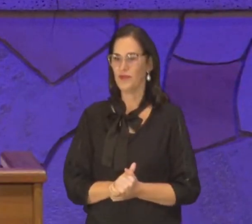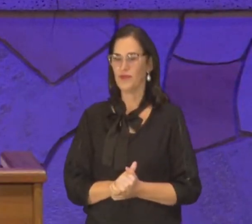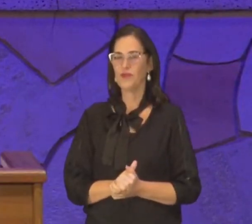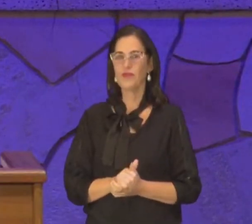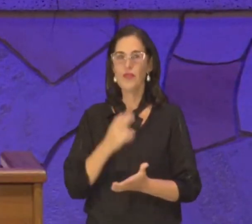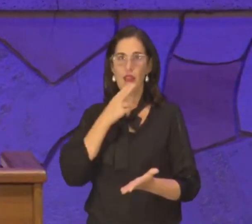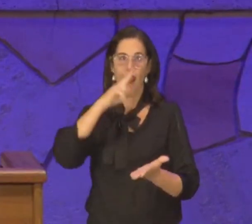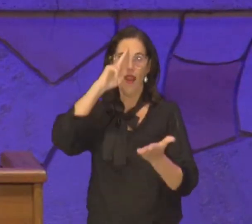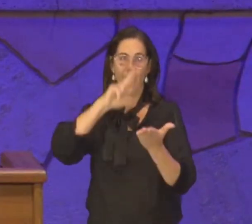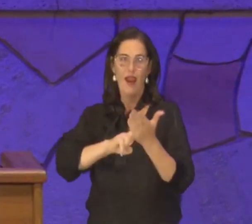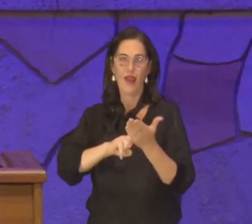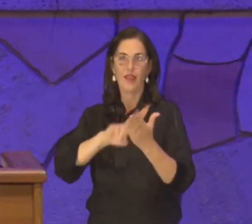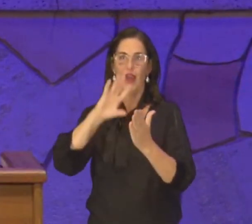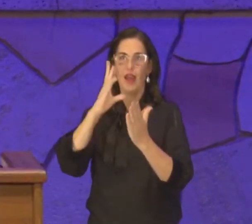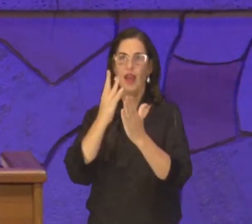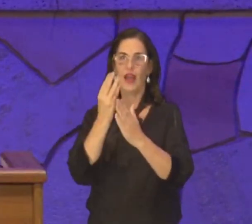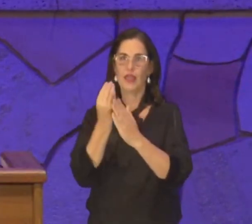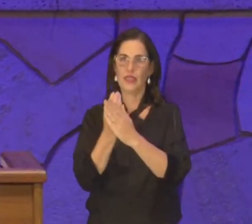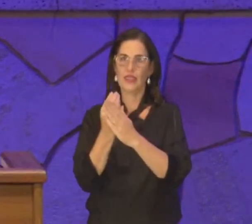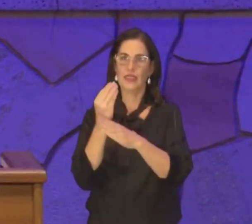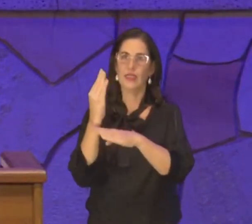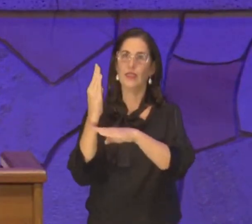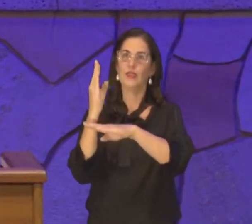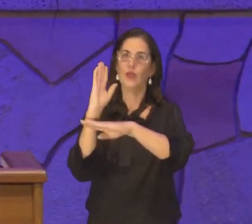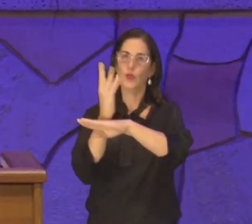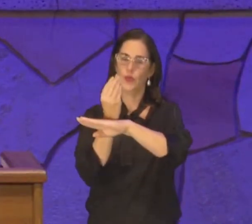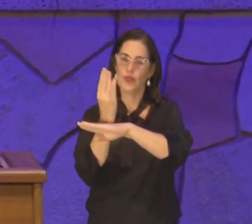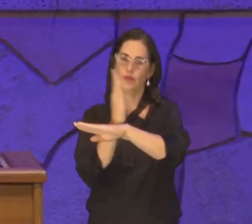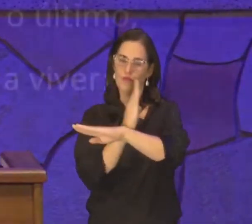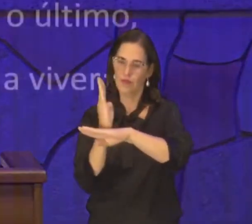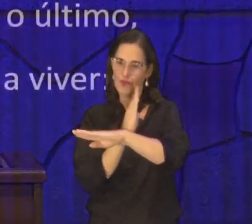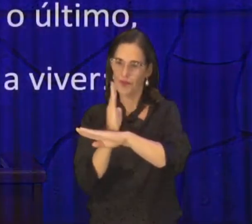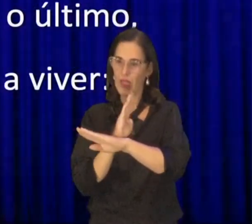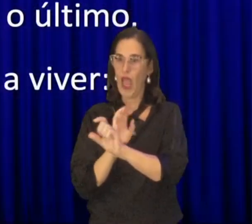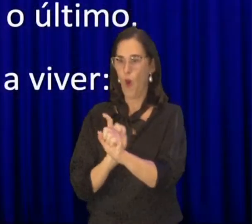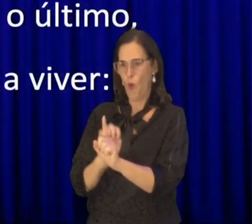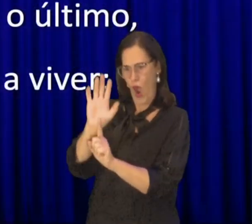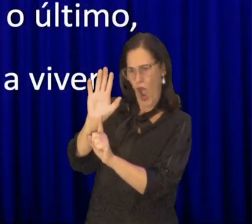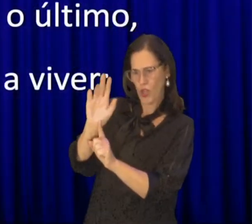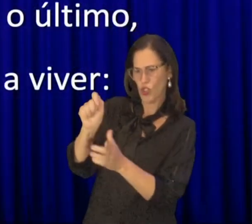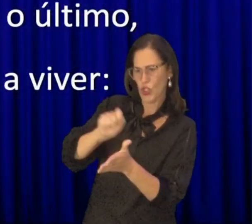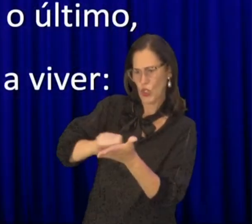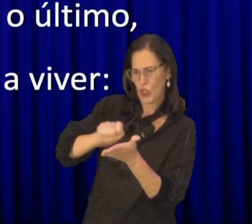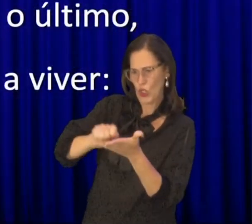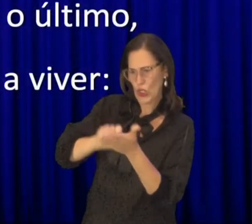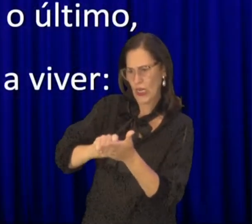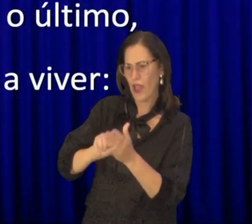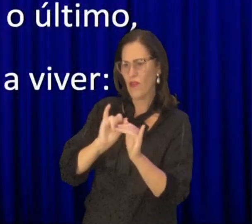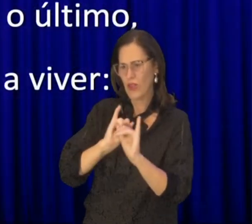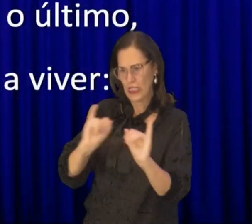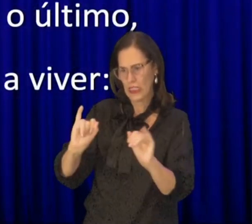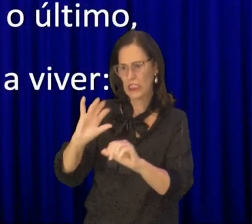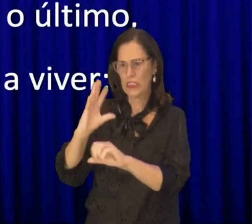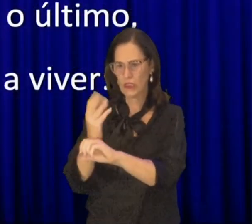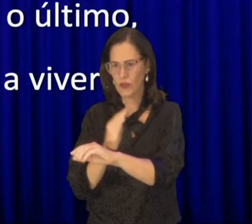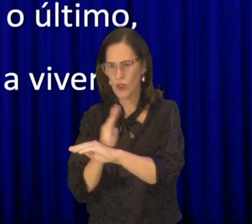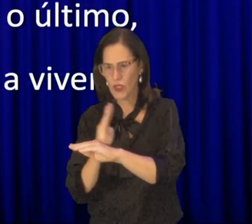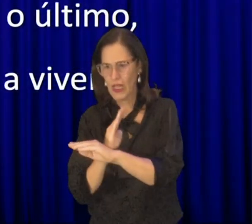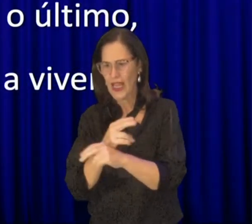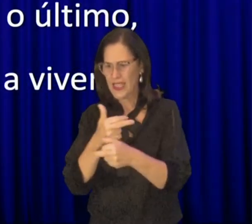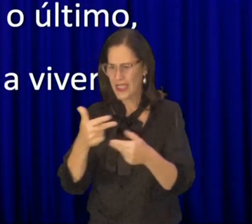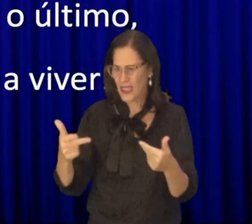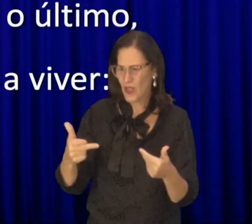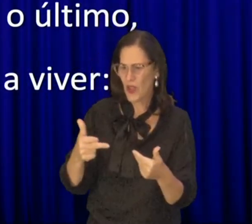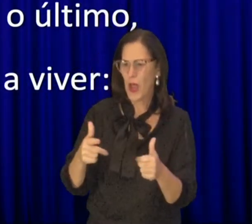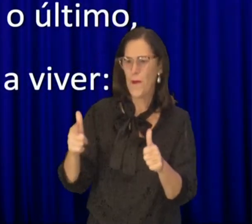Carta à igreja em Esmirna. Ao anjo da igreja em Esmirna escreve: estas coisas